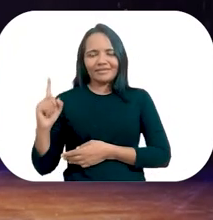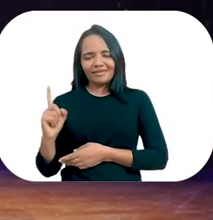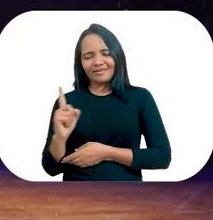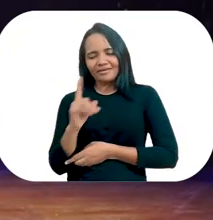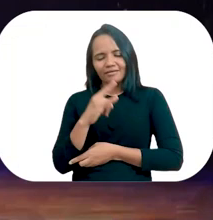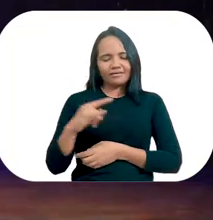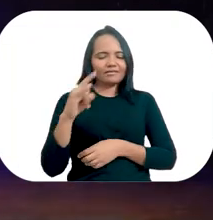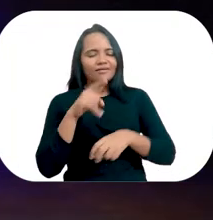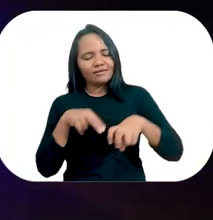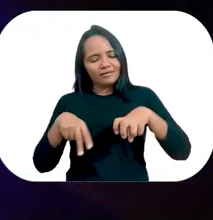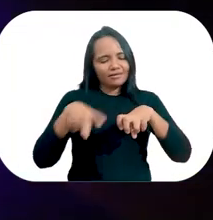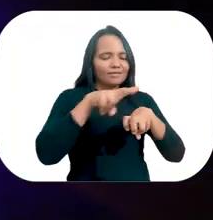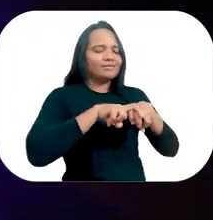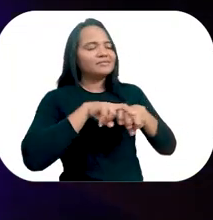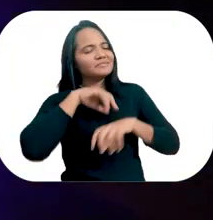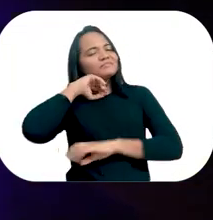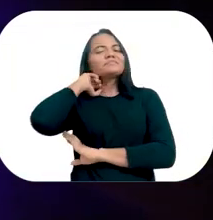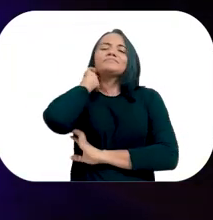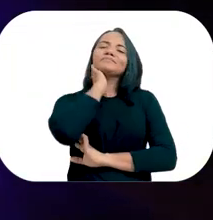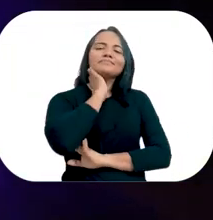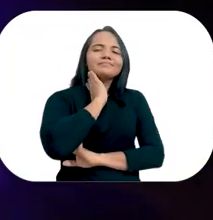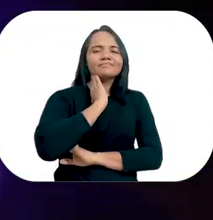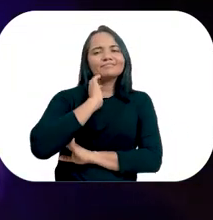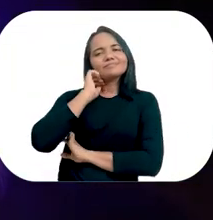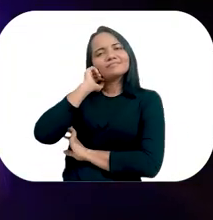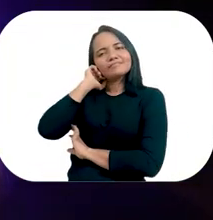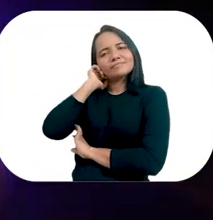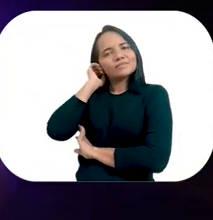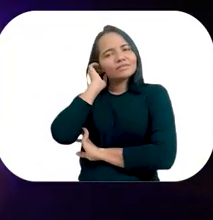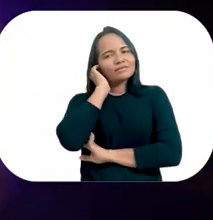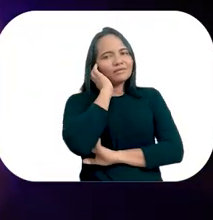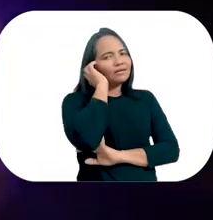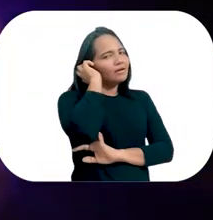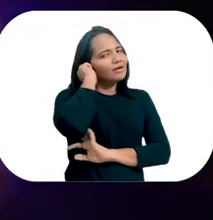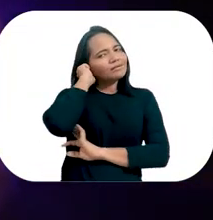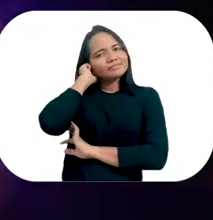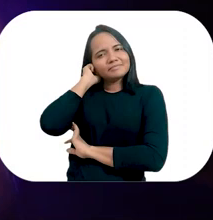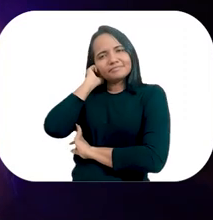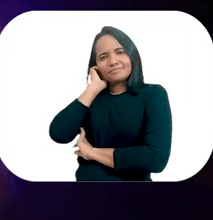Avassaladora, senta no teu colo, lambe o pescoço,